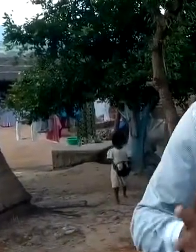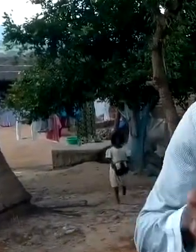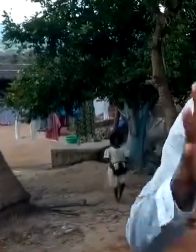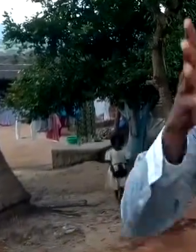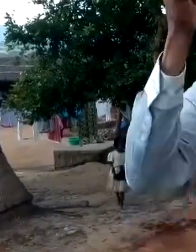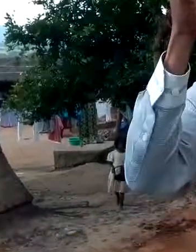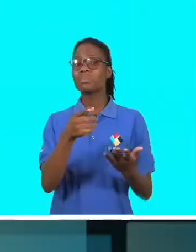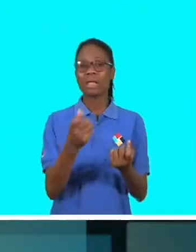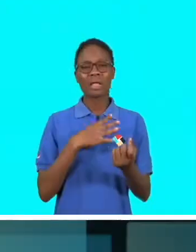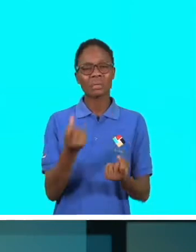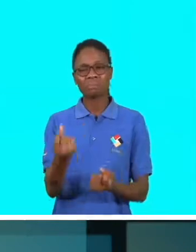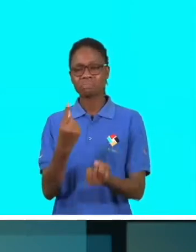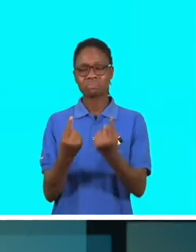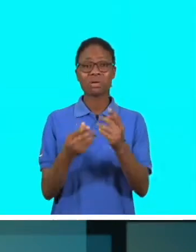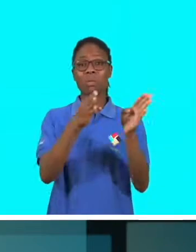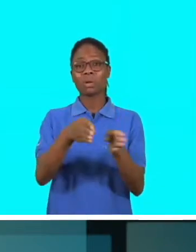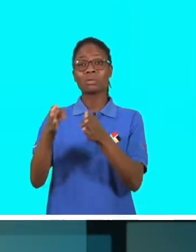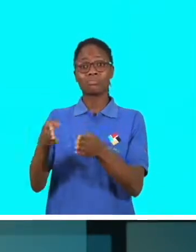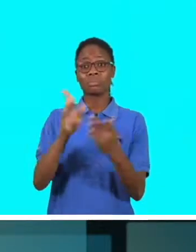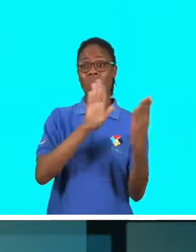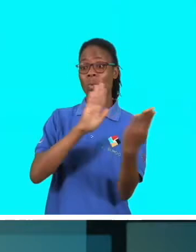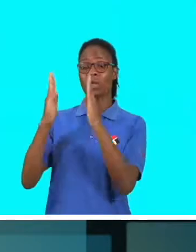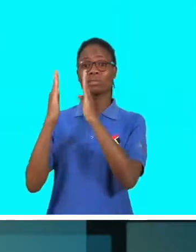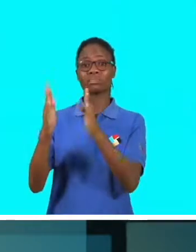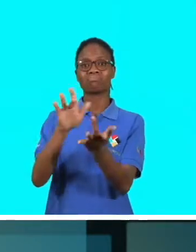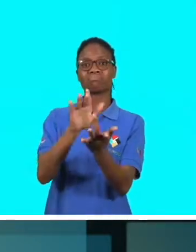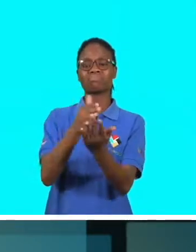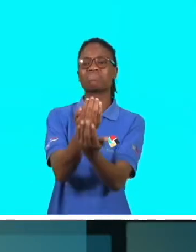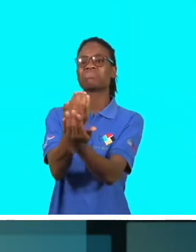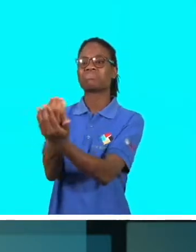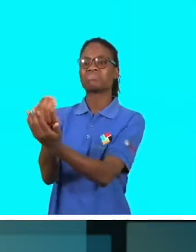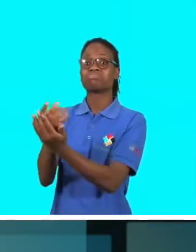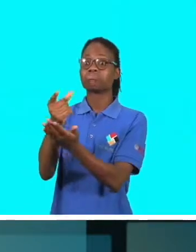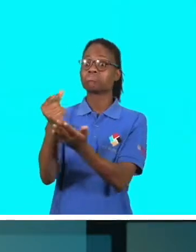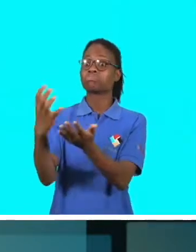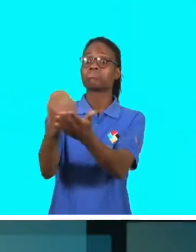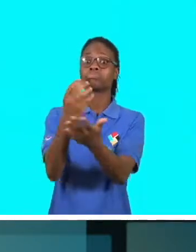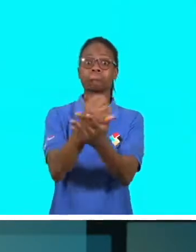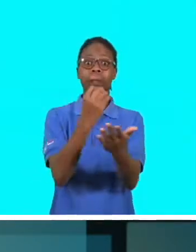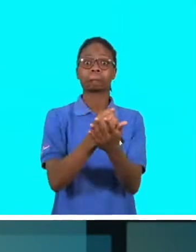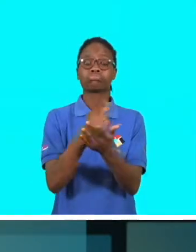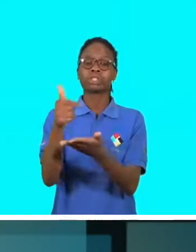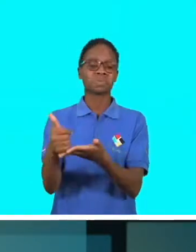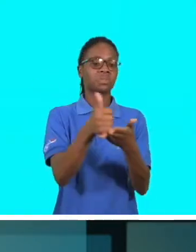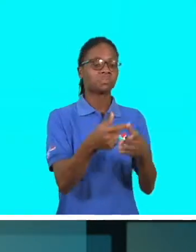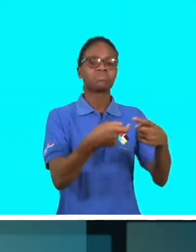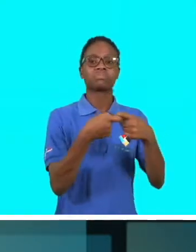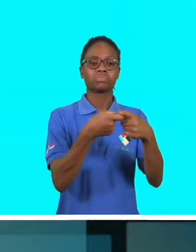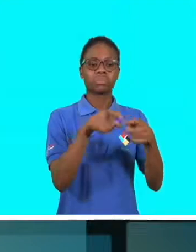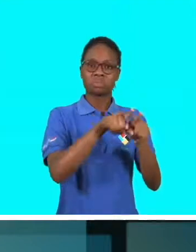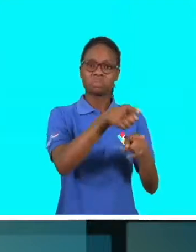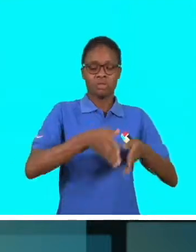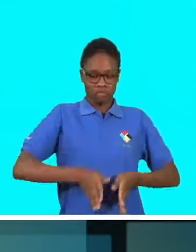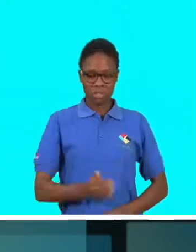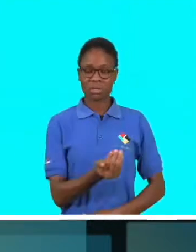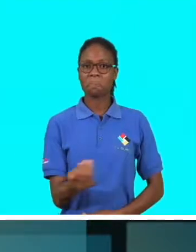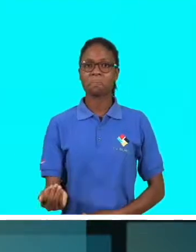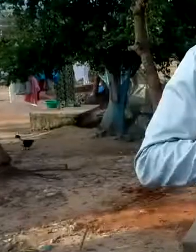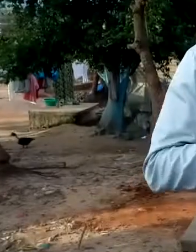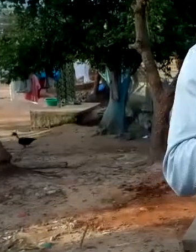Alguns surdos recorrem à mendicidade por falta de formação profissional. Por este motivo, ele não